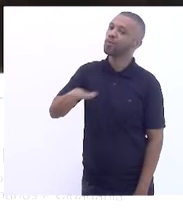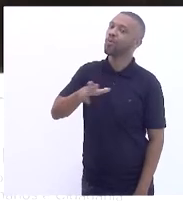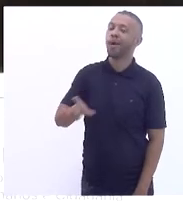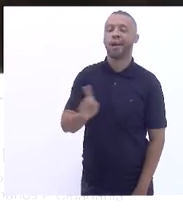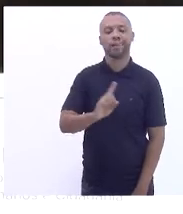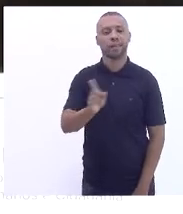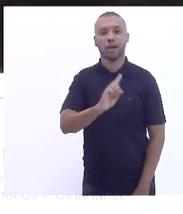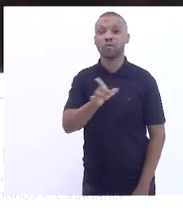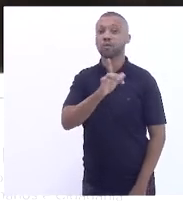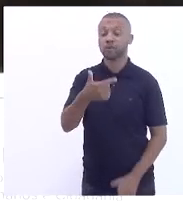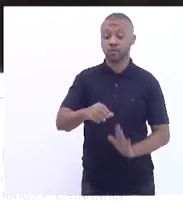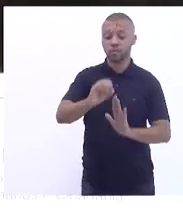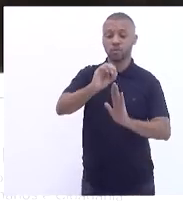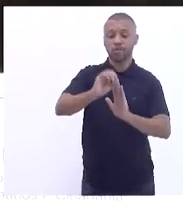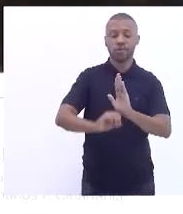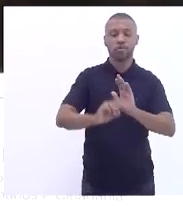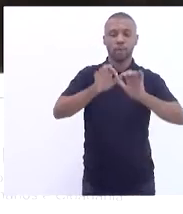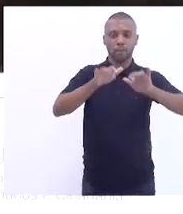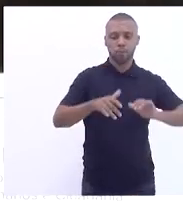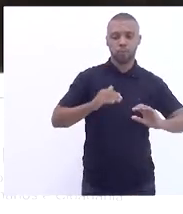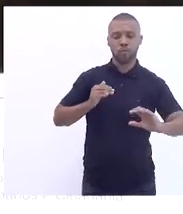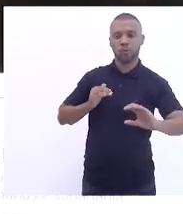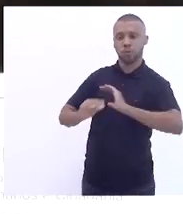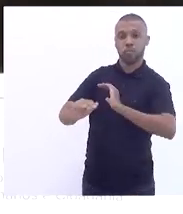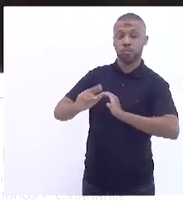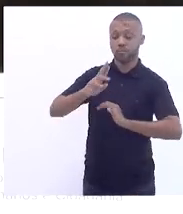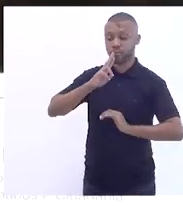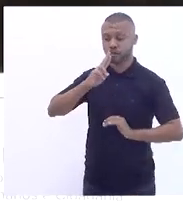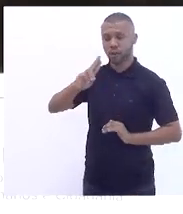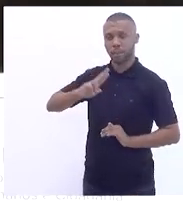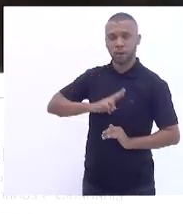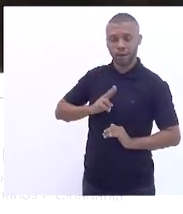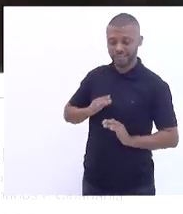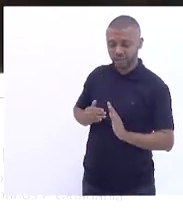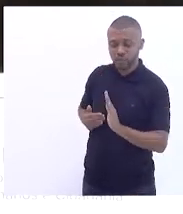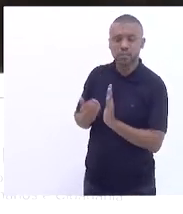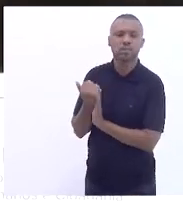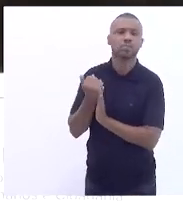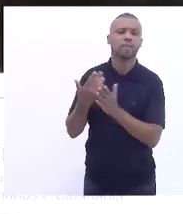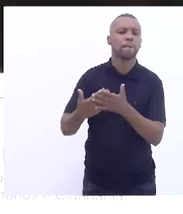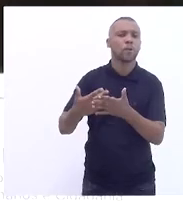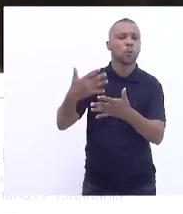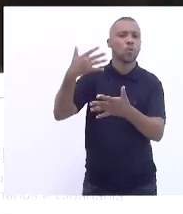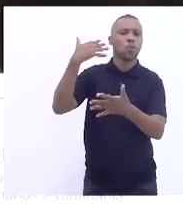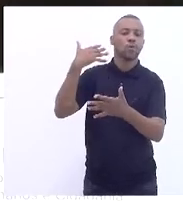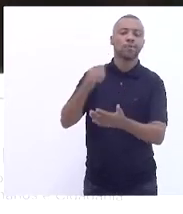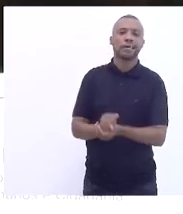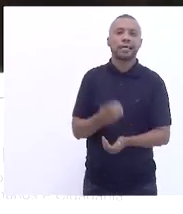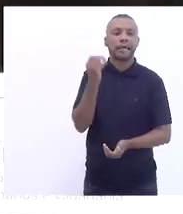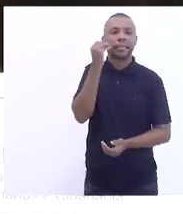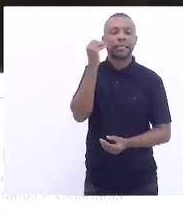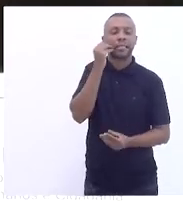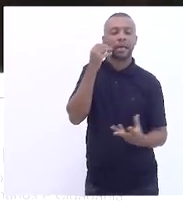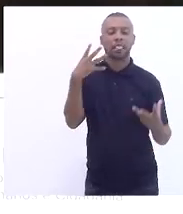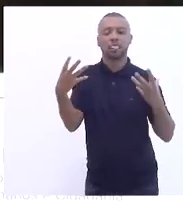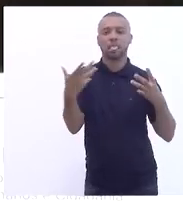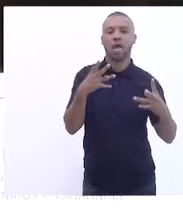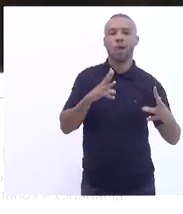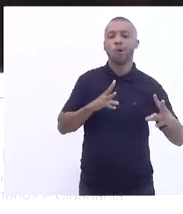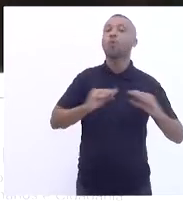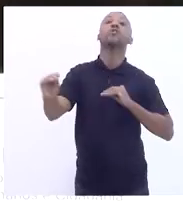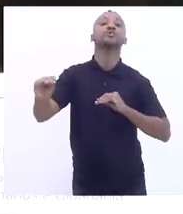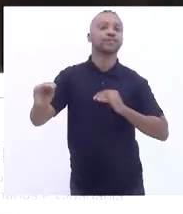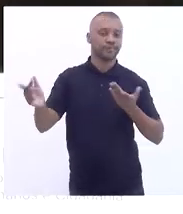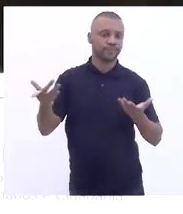no entanto obtivemos essa resposta que tem sido a resposta desde o início né é mas vamos